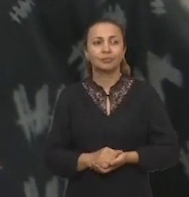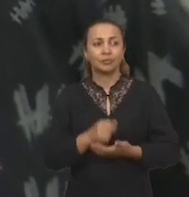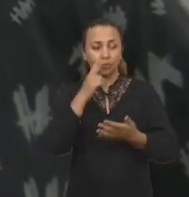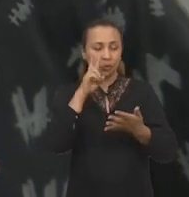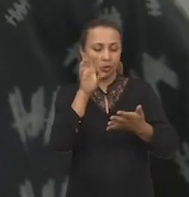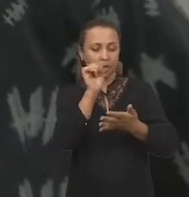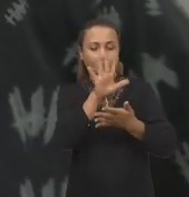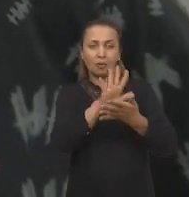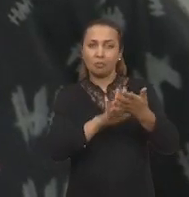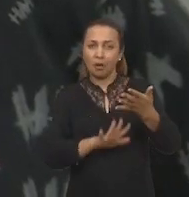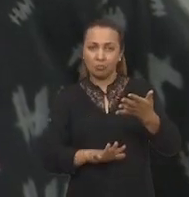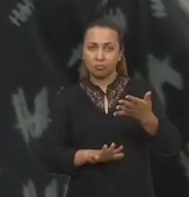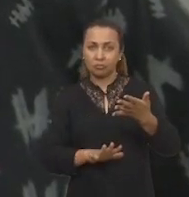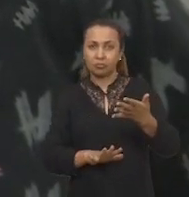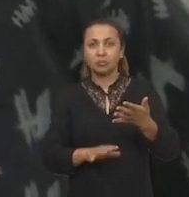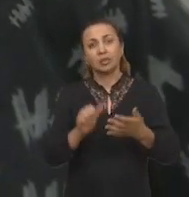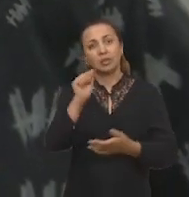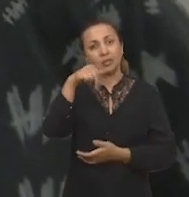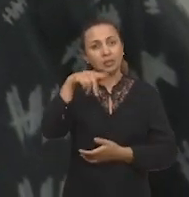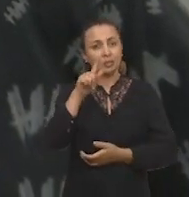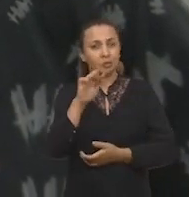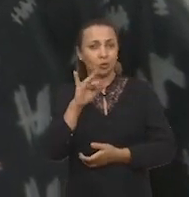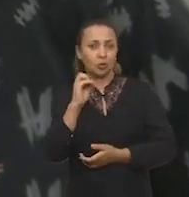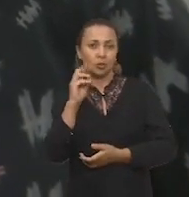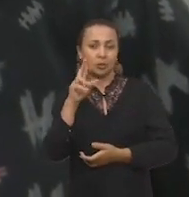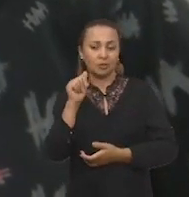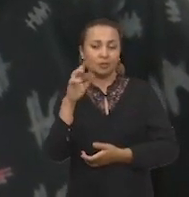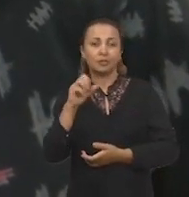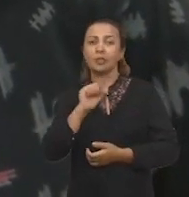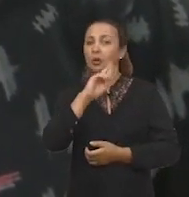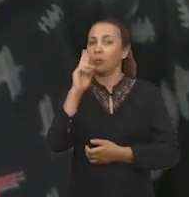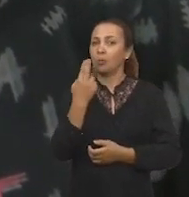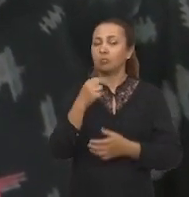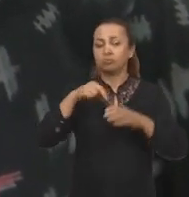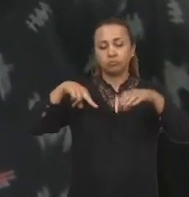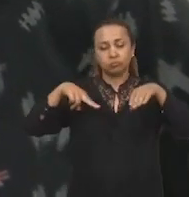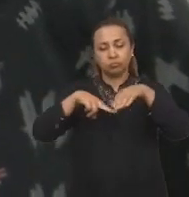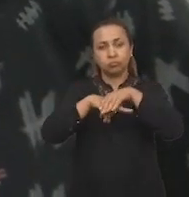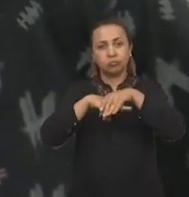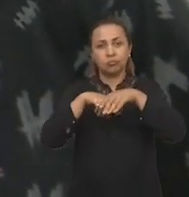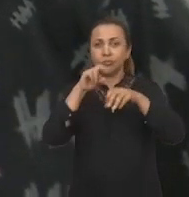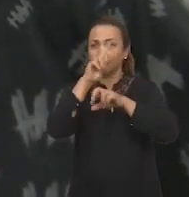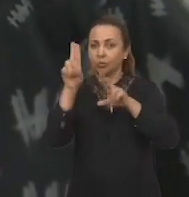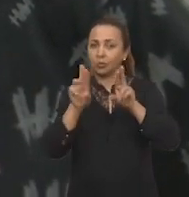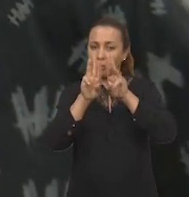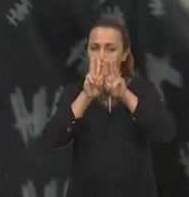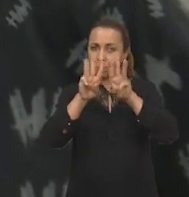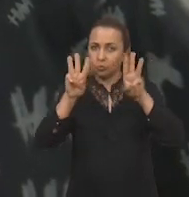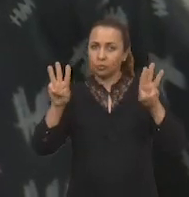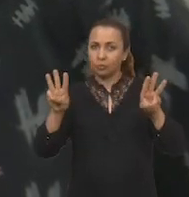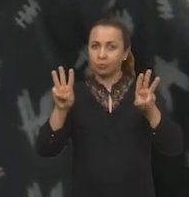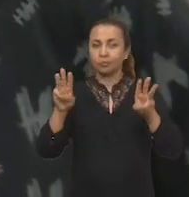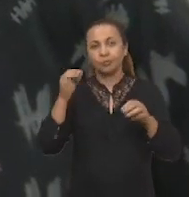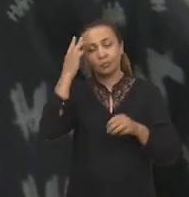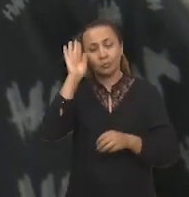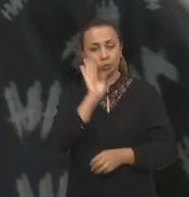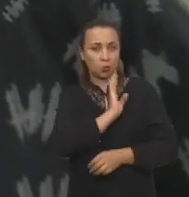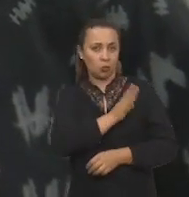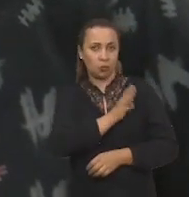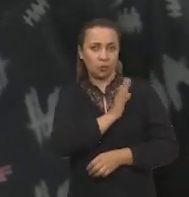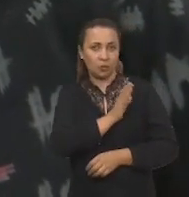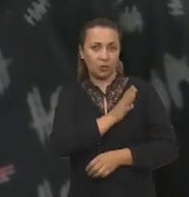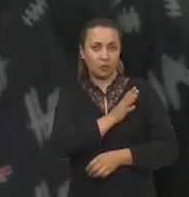imagens de ressonância magnética ou angiografia, a gente usa o software que, no caso da aorta, foi